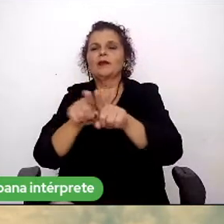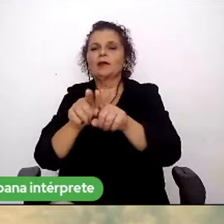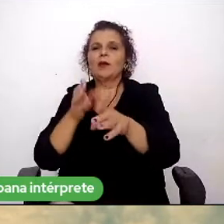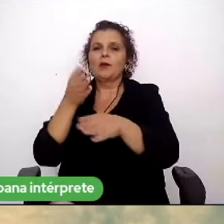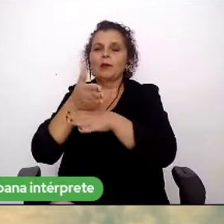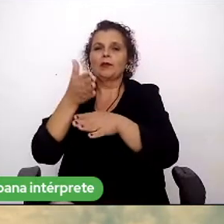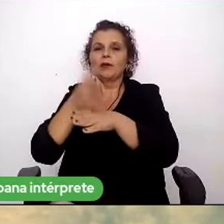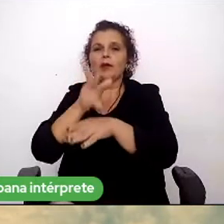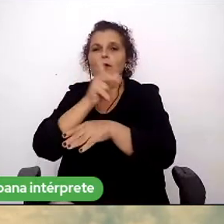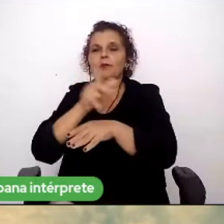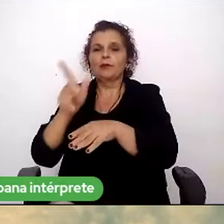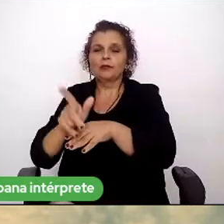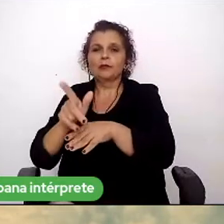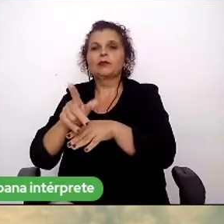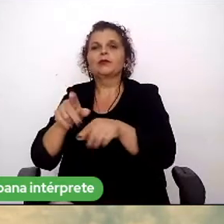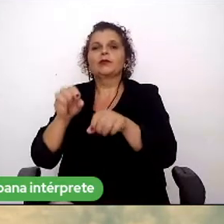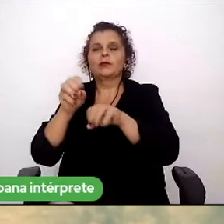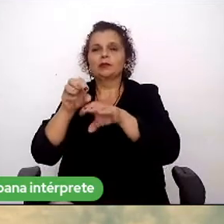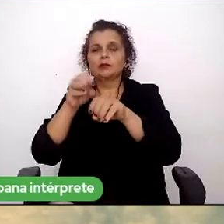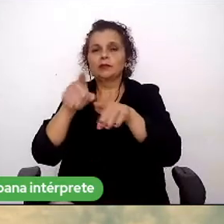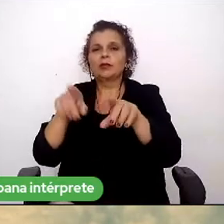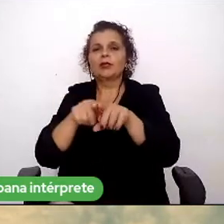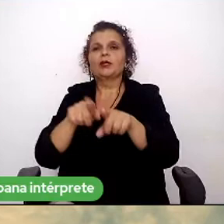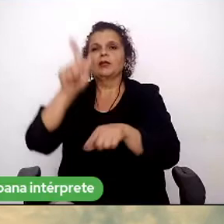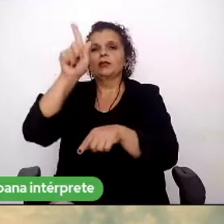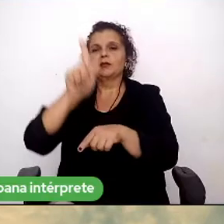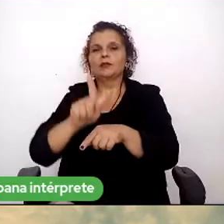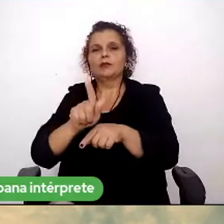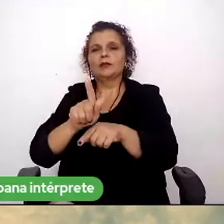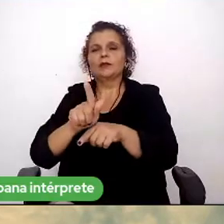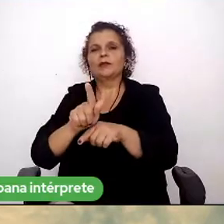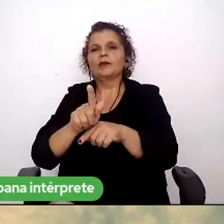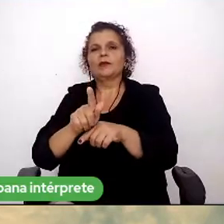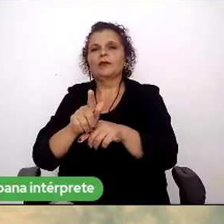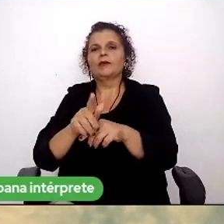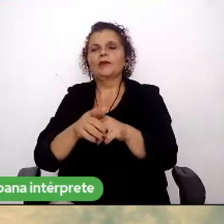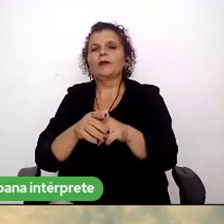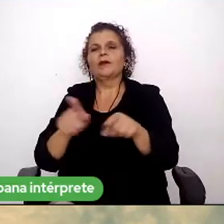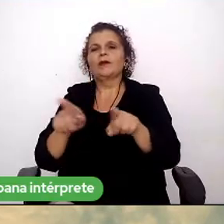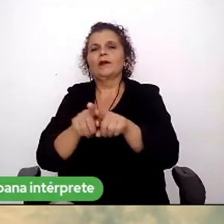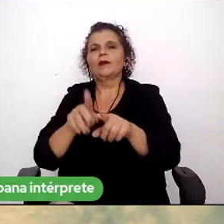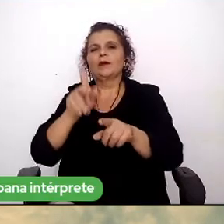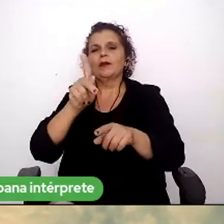professor externo em gerenciamento de negócios digitais da PUC.